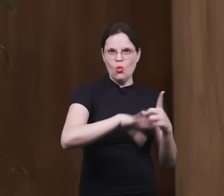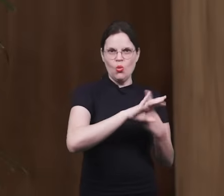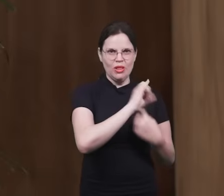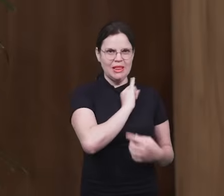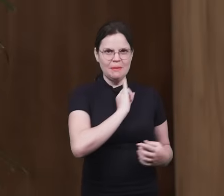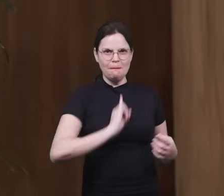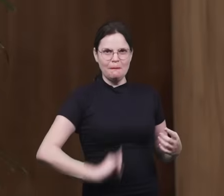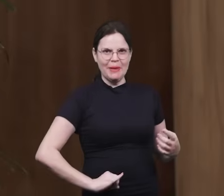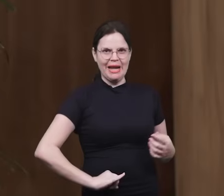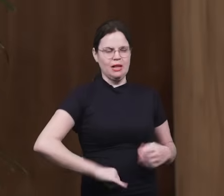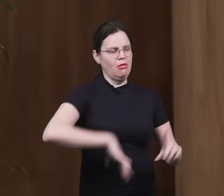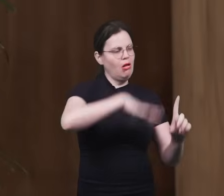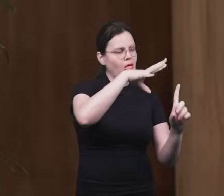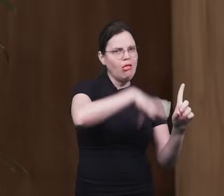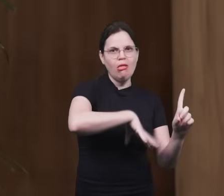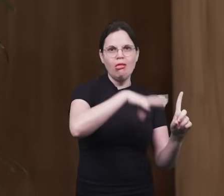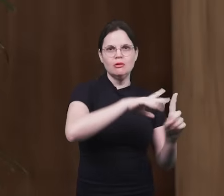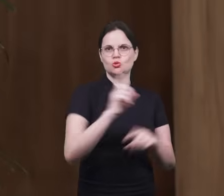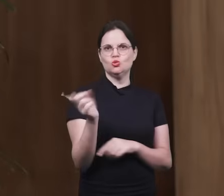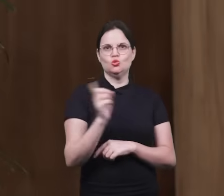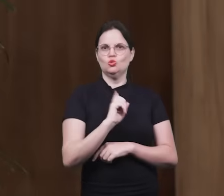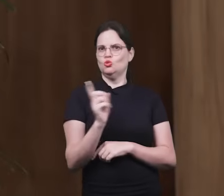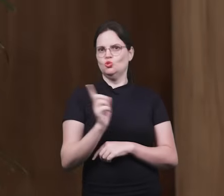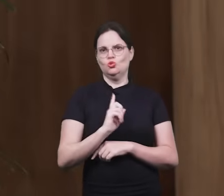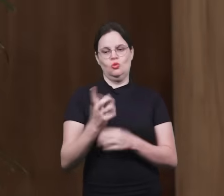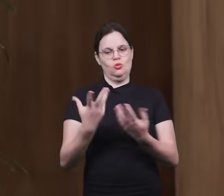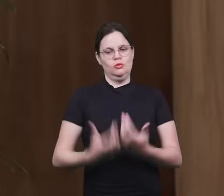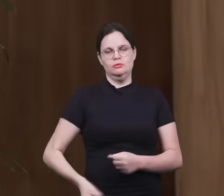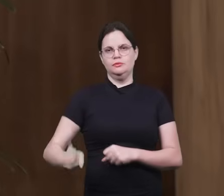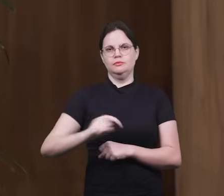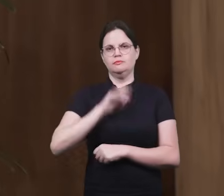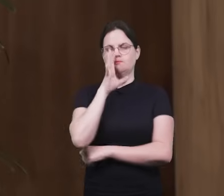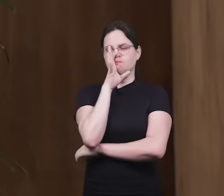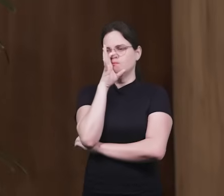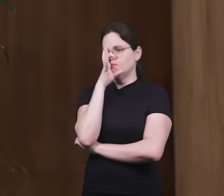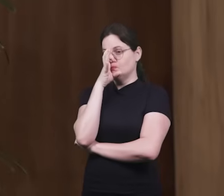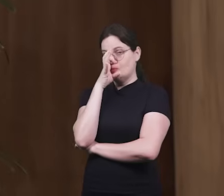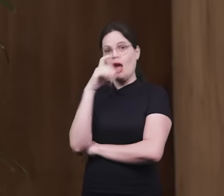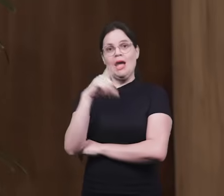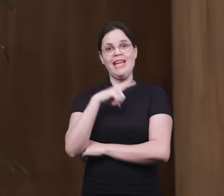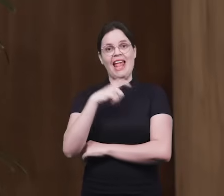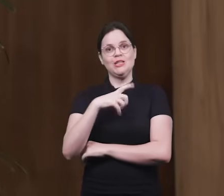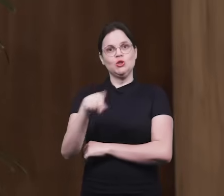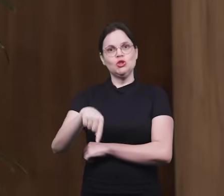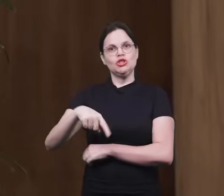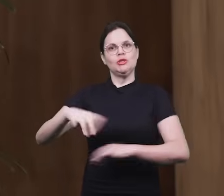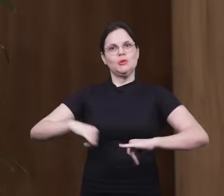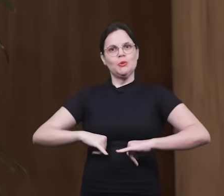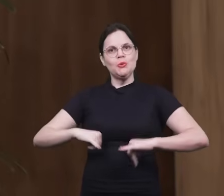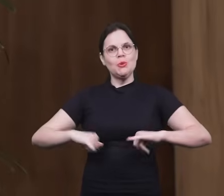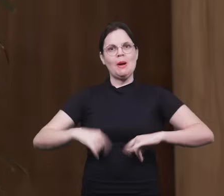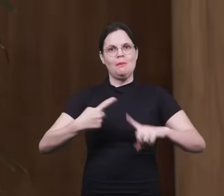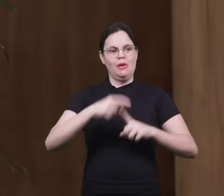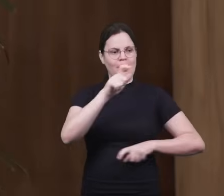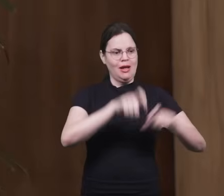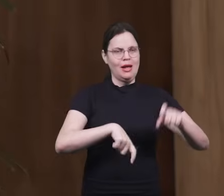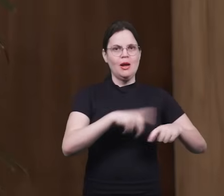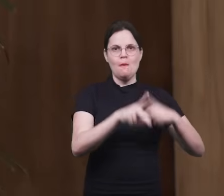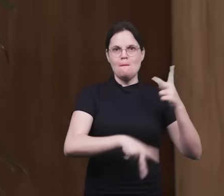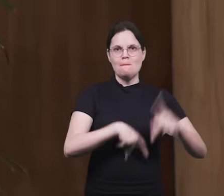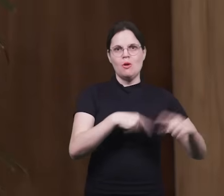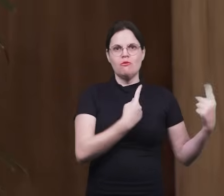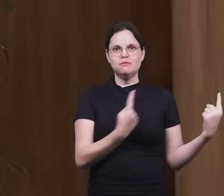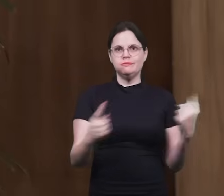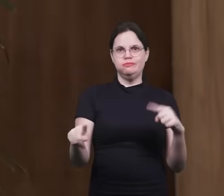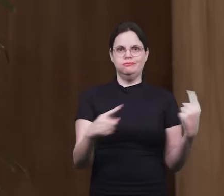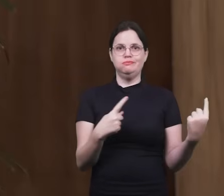trazia fortes acusações a eles. Né? Eles eram julgados por isso. Qual é a